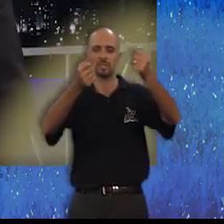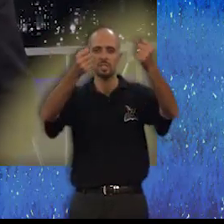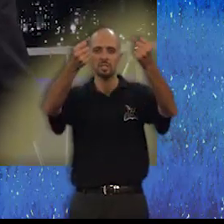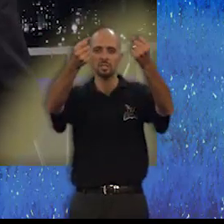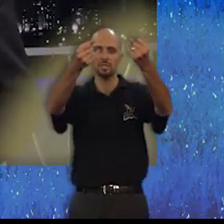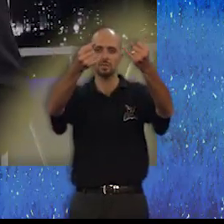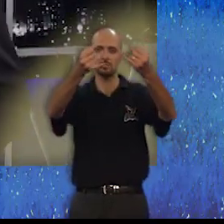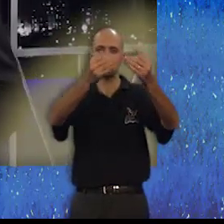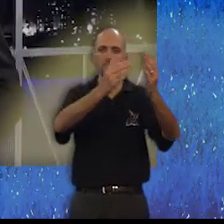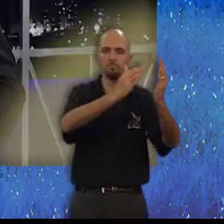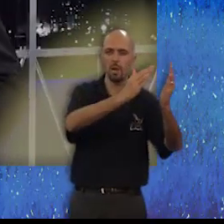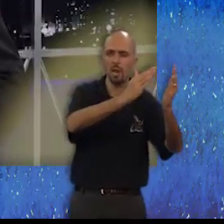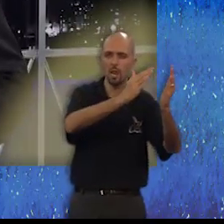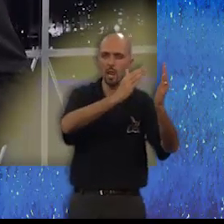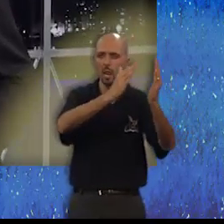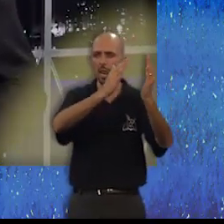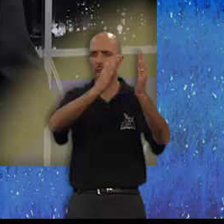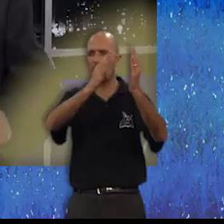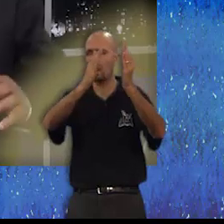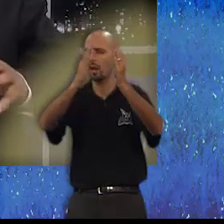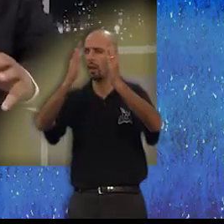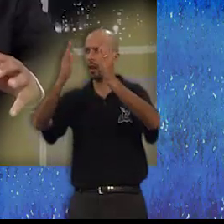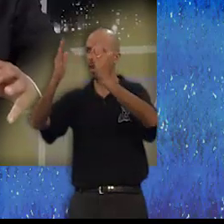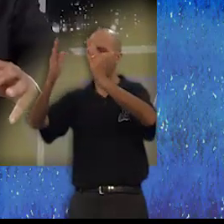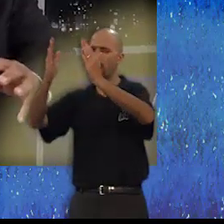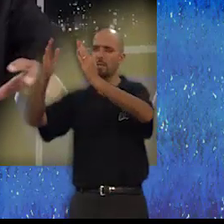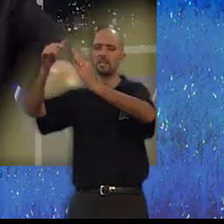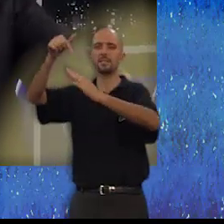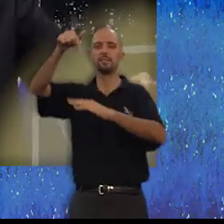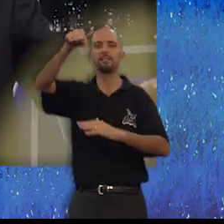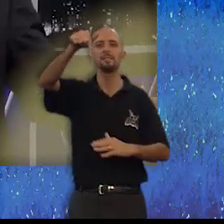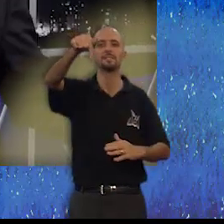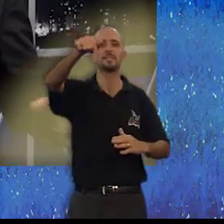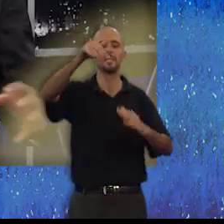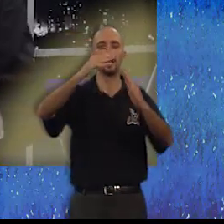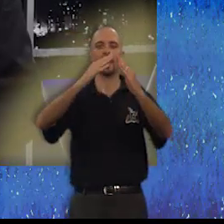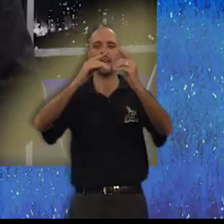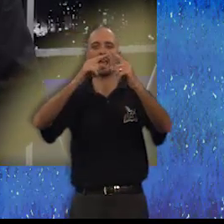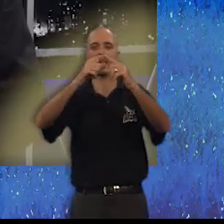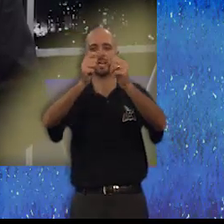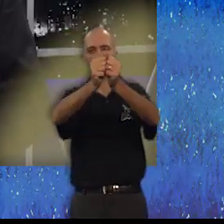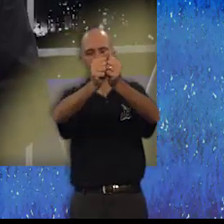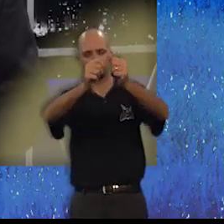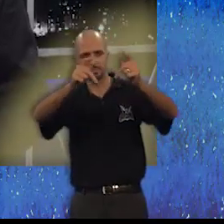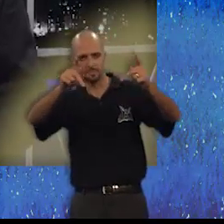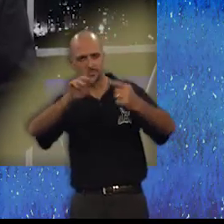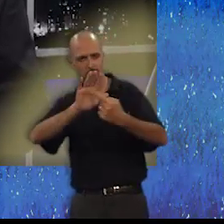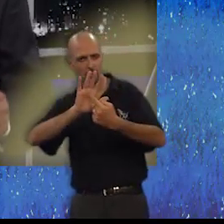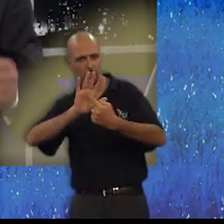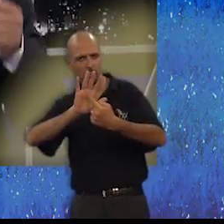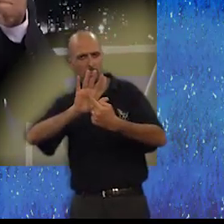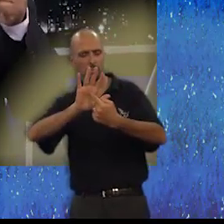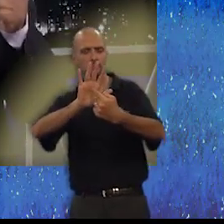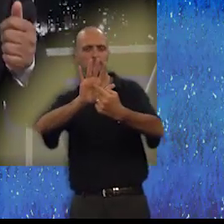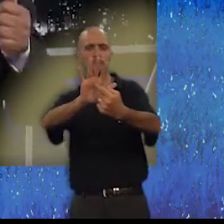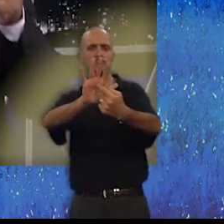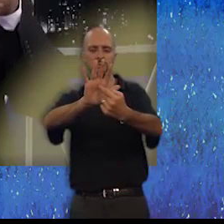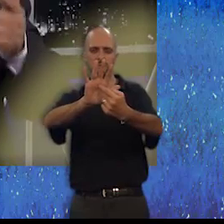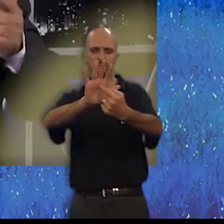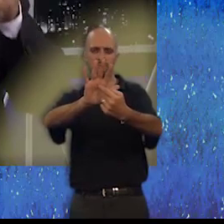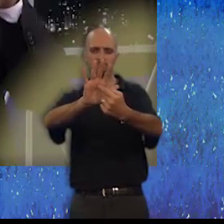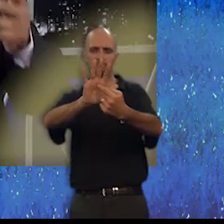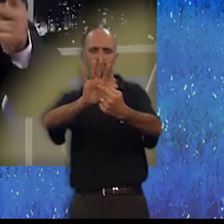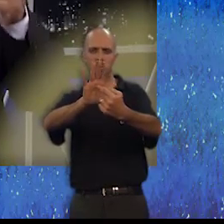de Jerusalém, e termina aí nas 7 cidades que a Apocalipse menciona, que são